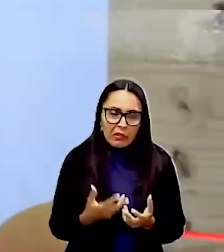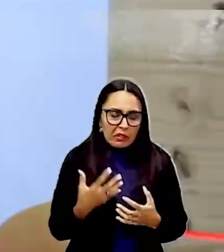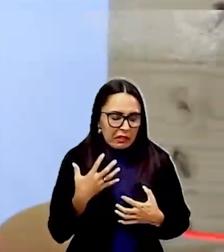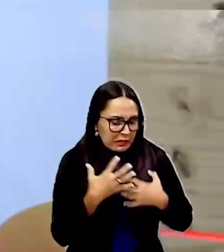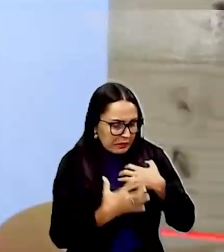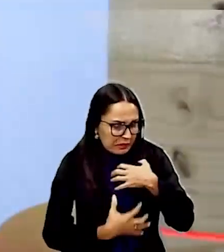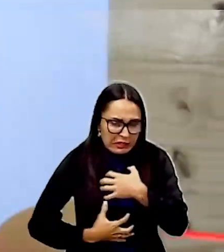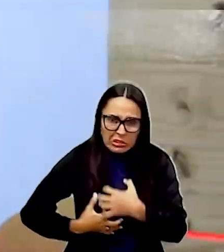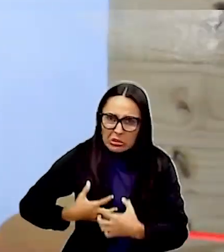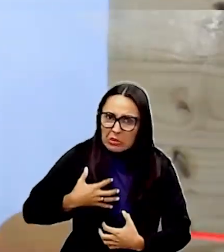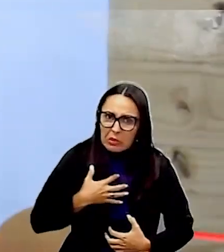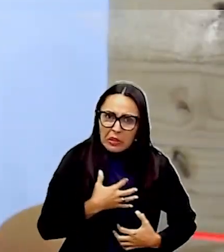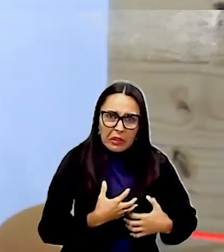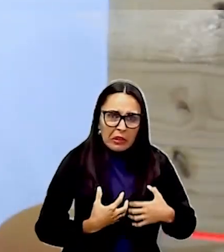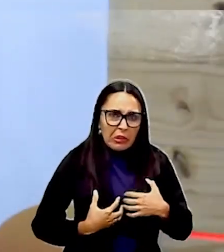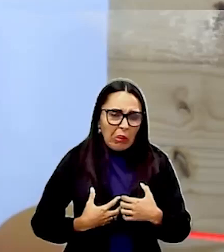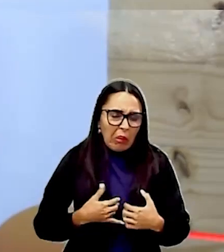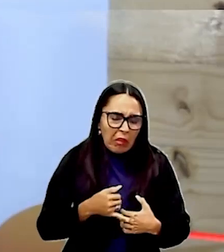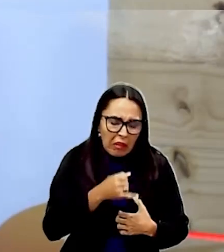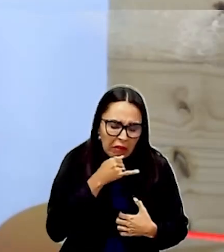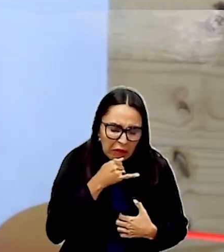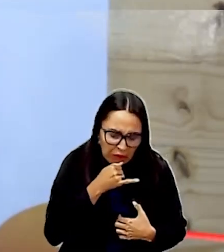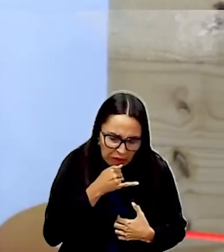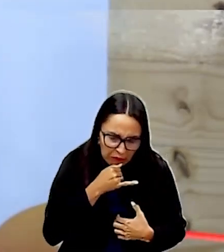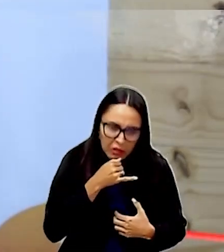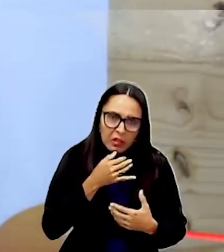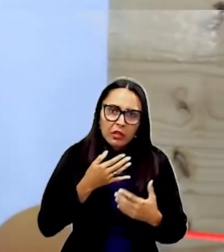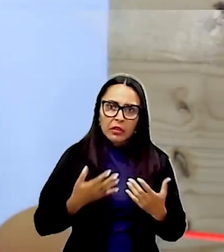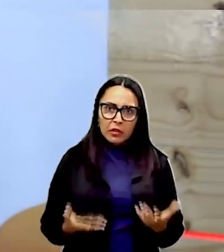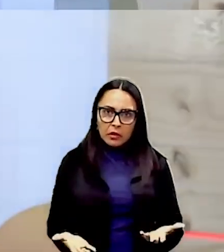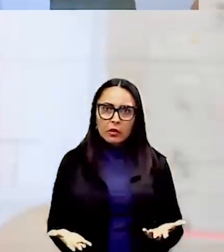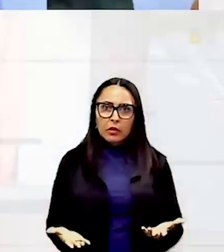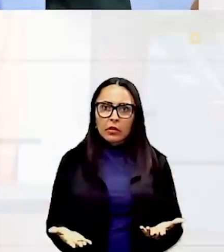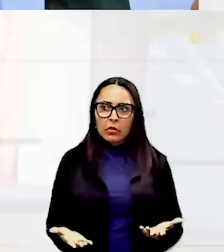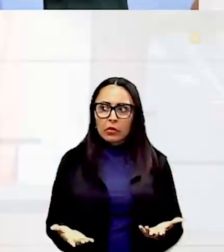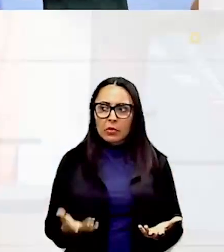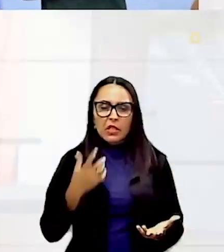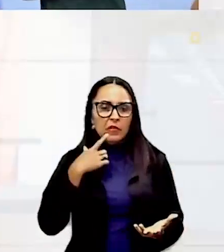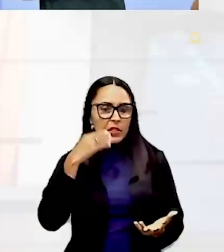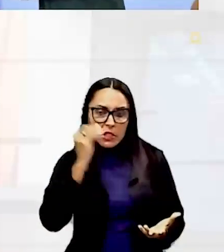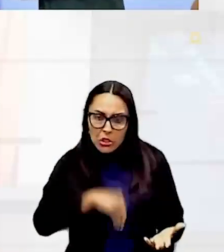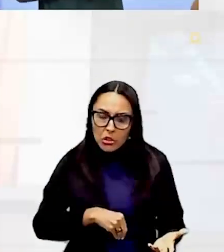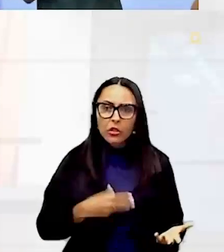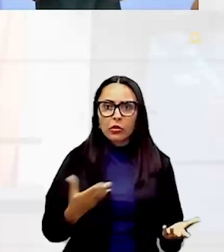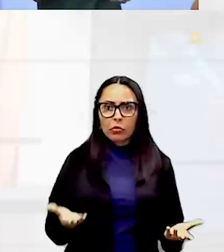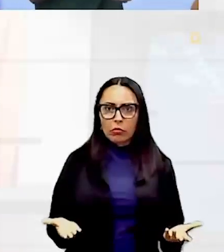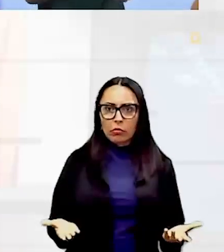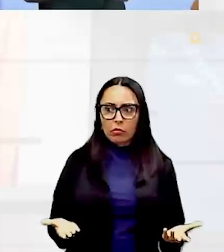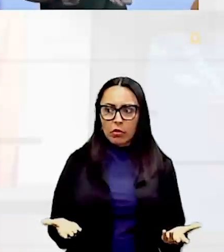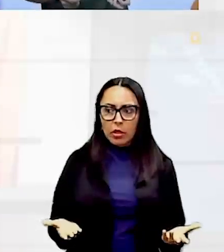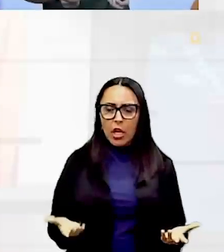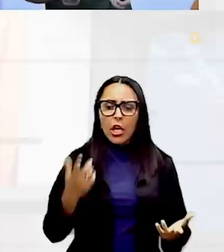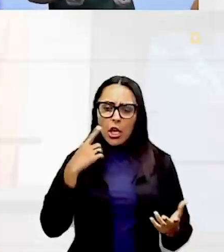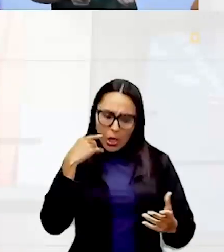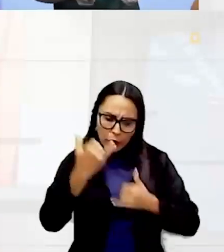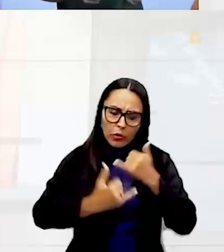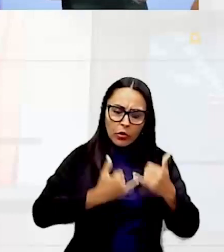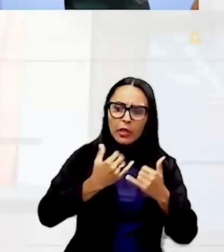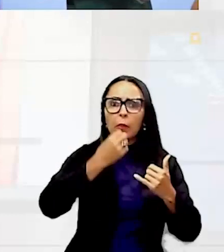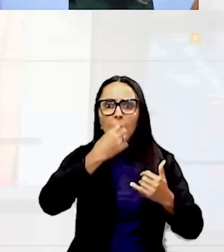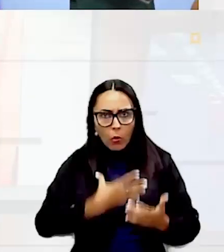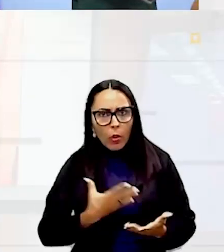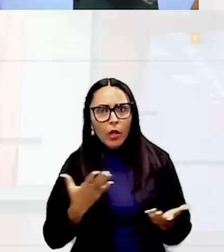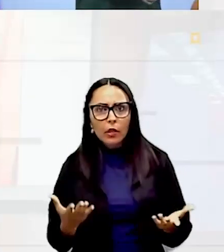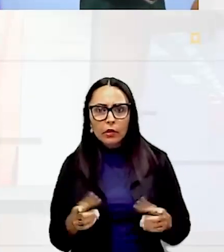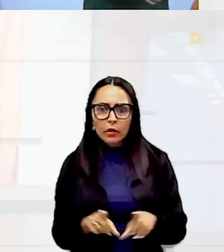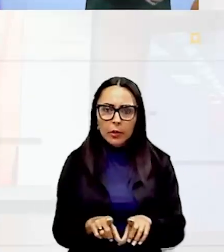desespero, de falta de esperança. Como se ela tivesse realmente desistido. E foi uma jogada boa da Nomad Studio